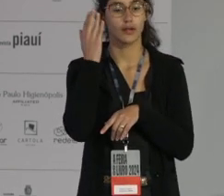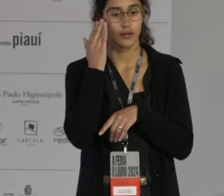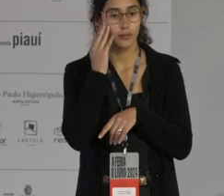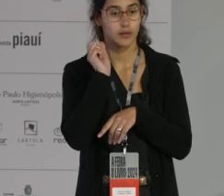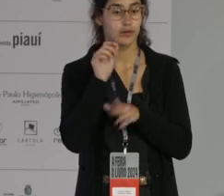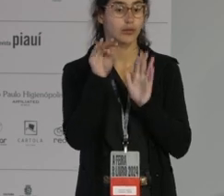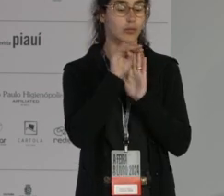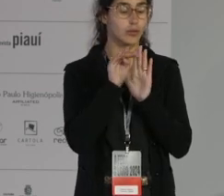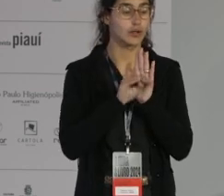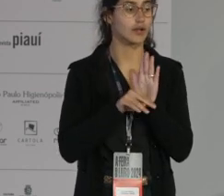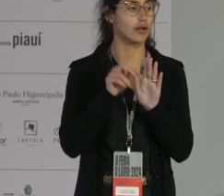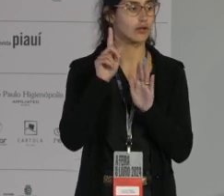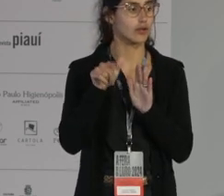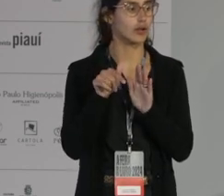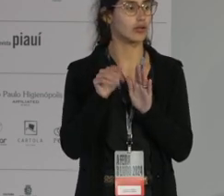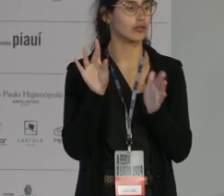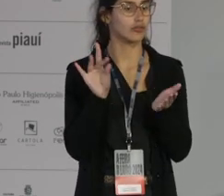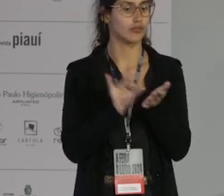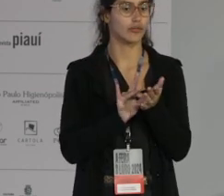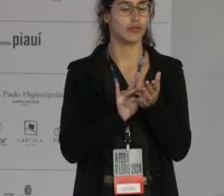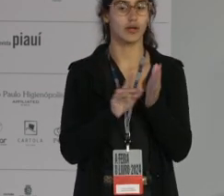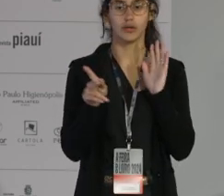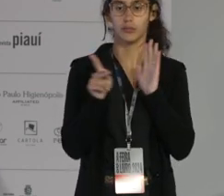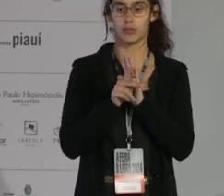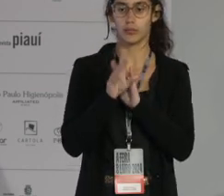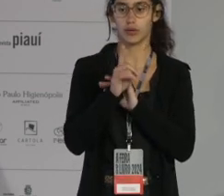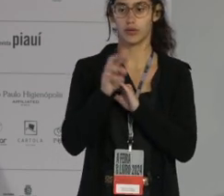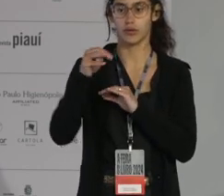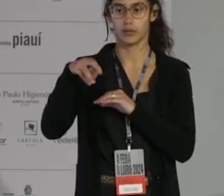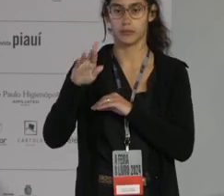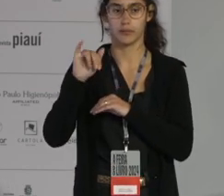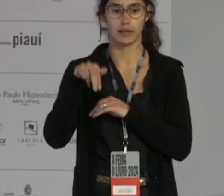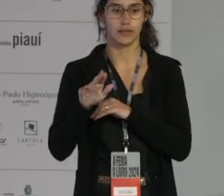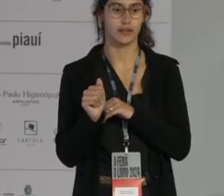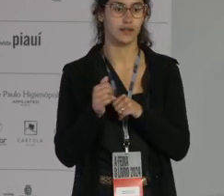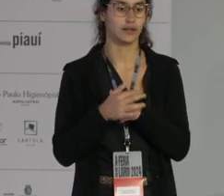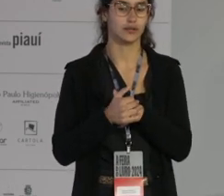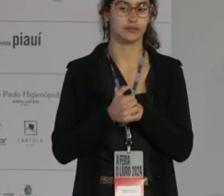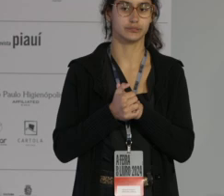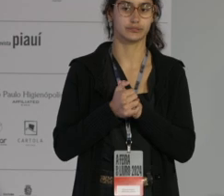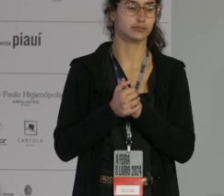esse processo foi um pouco justamente na linha da doutora Marina. Né?